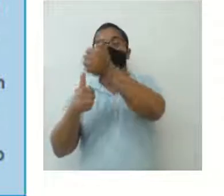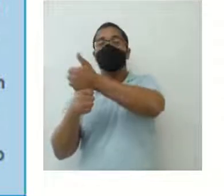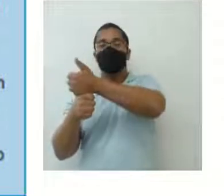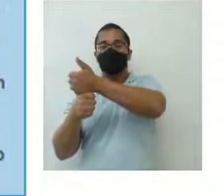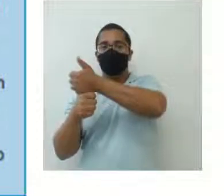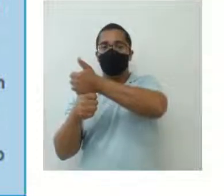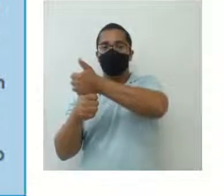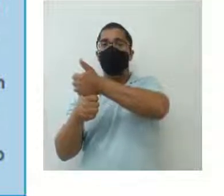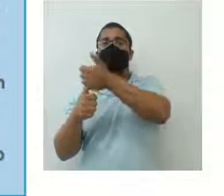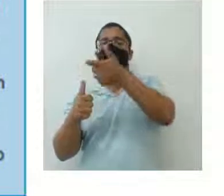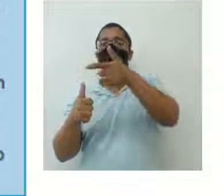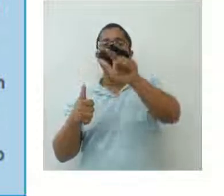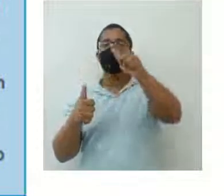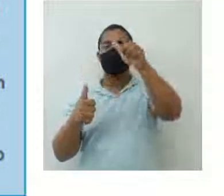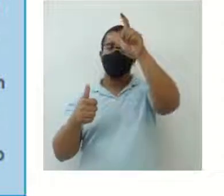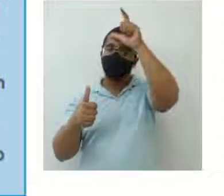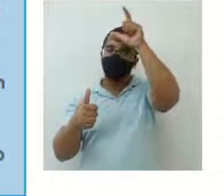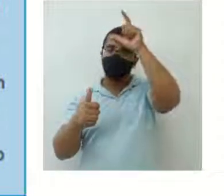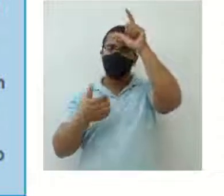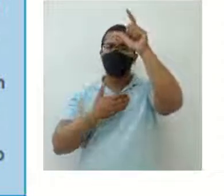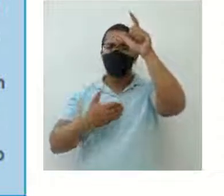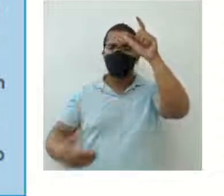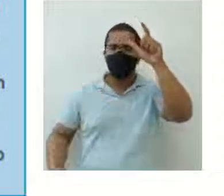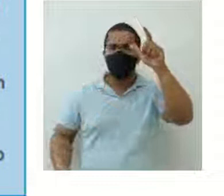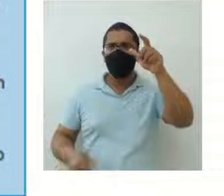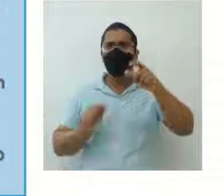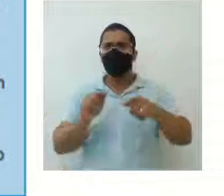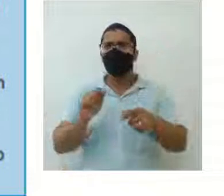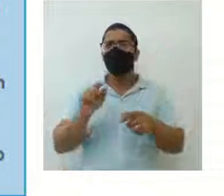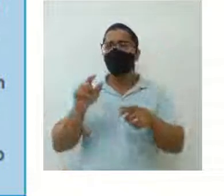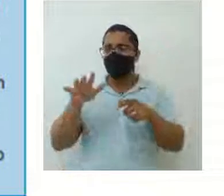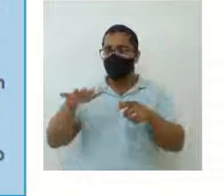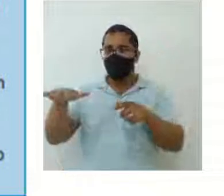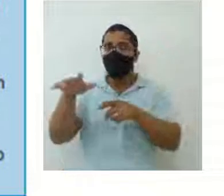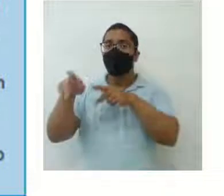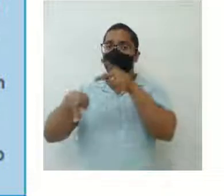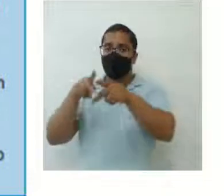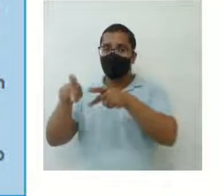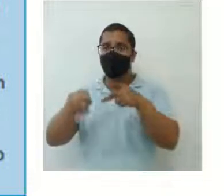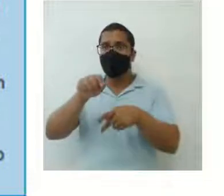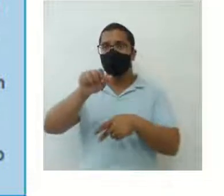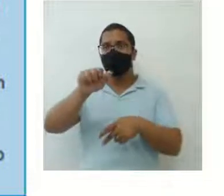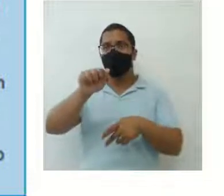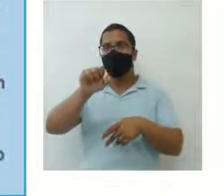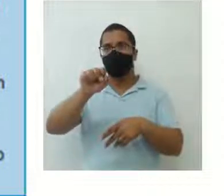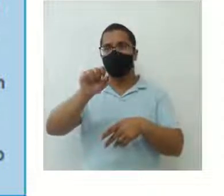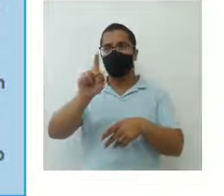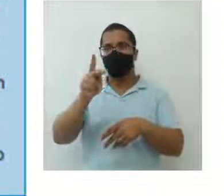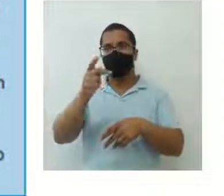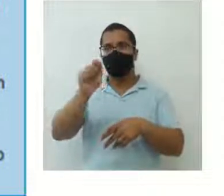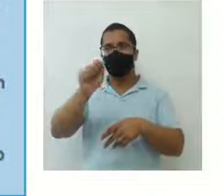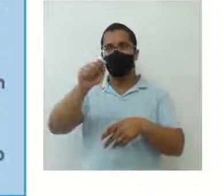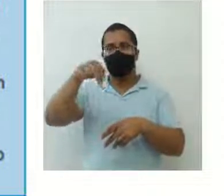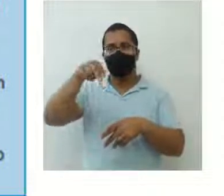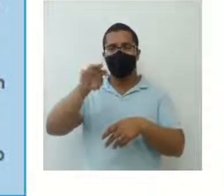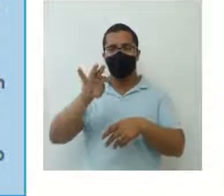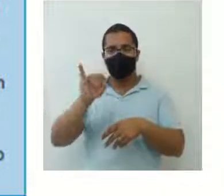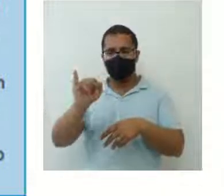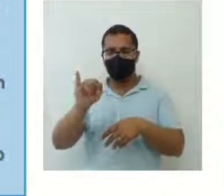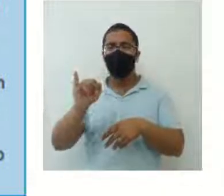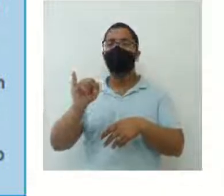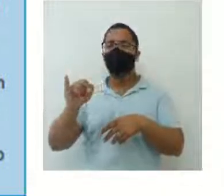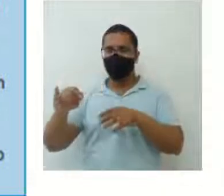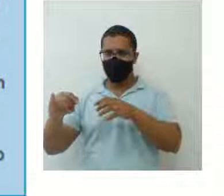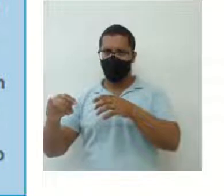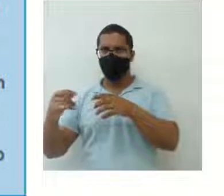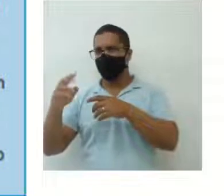outros governantes, né? Os Ashants, né? Se rebelaram. E depois o quê? Depois de